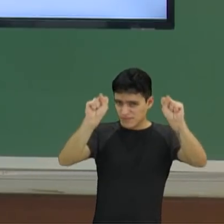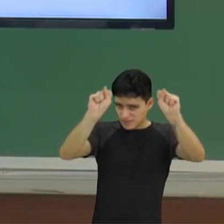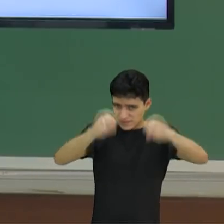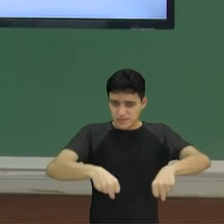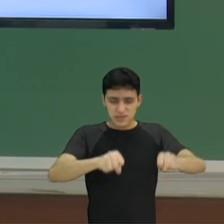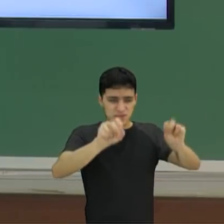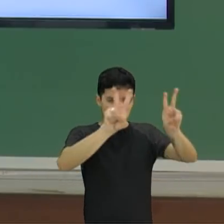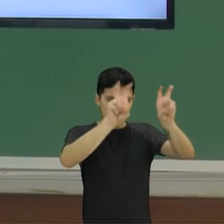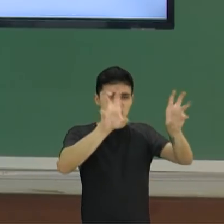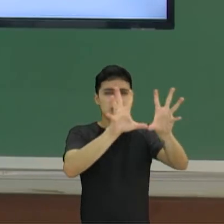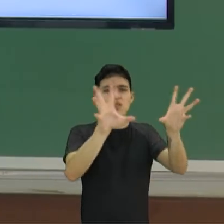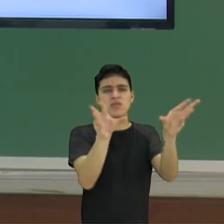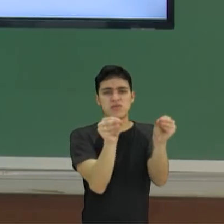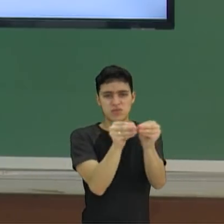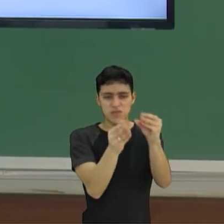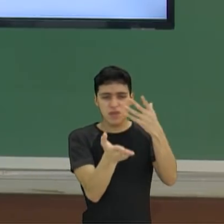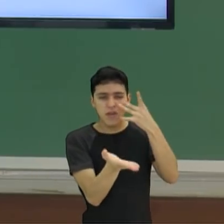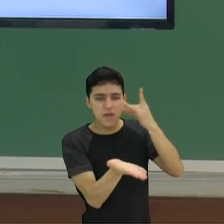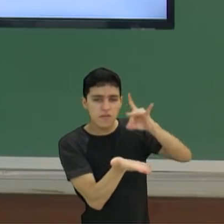o fato da notícia.